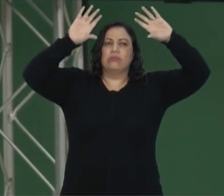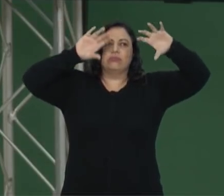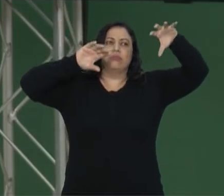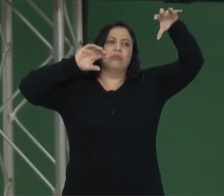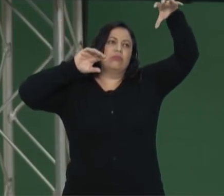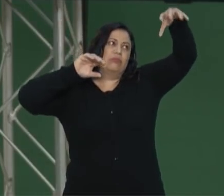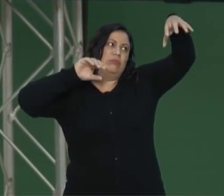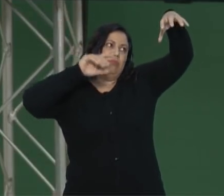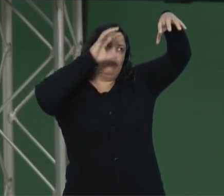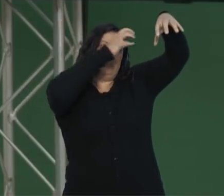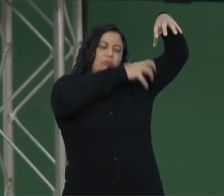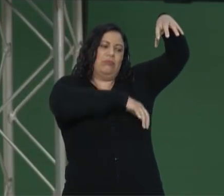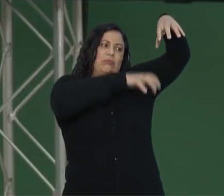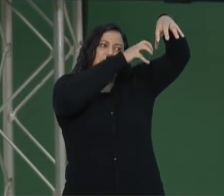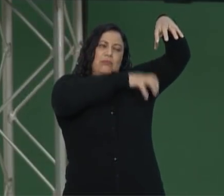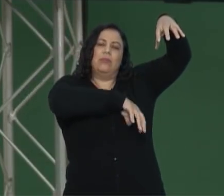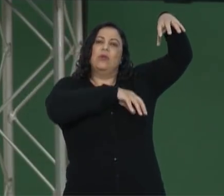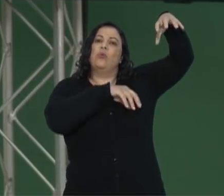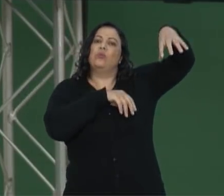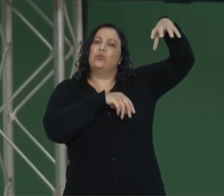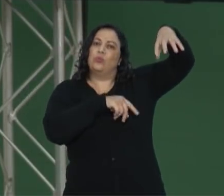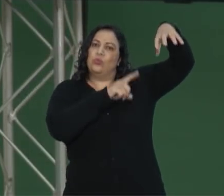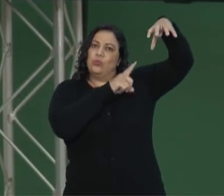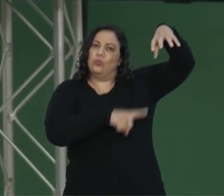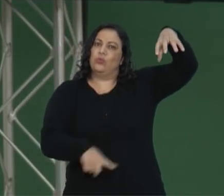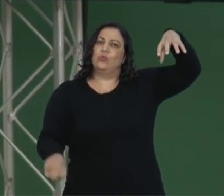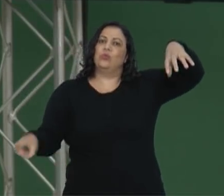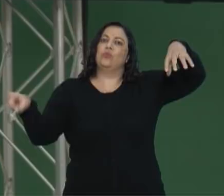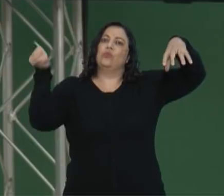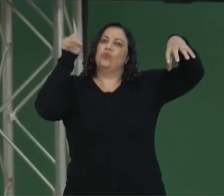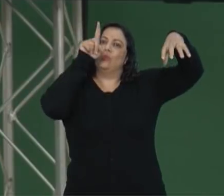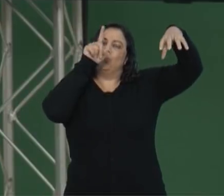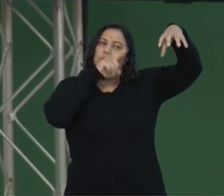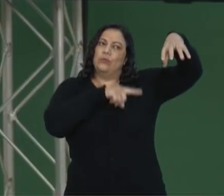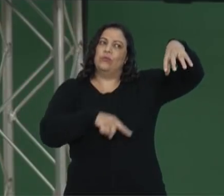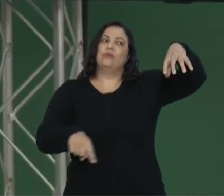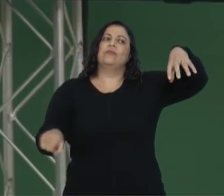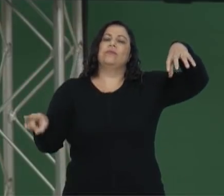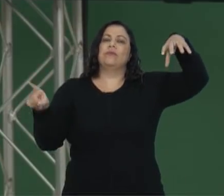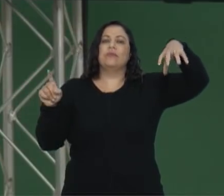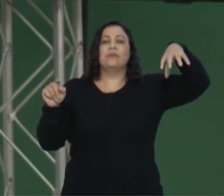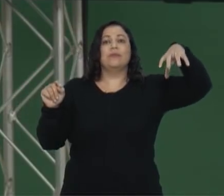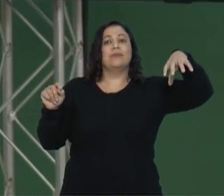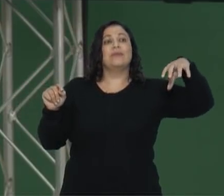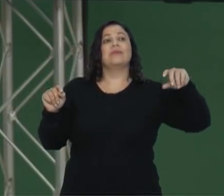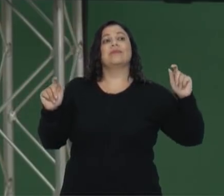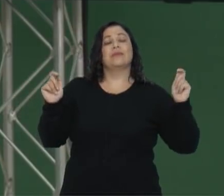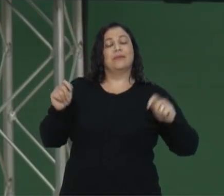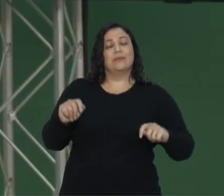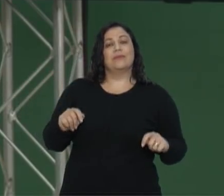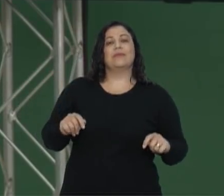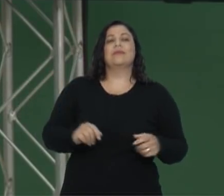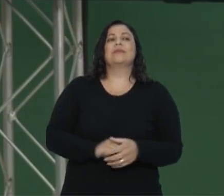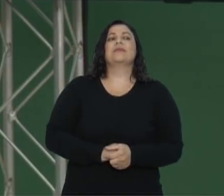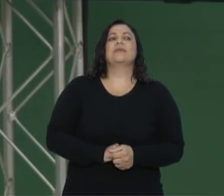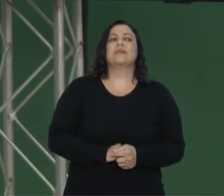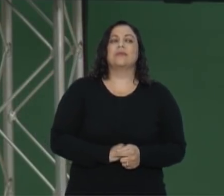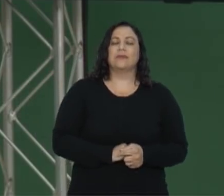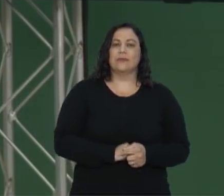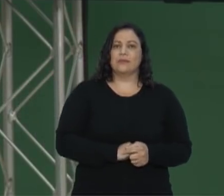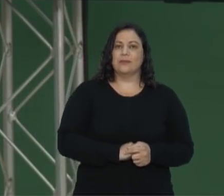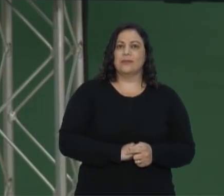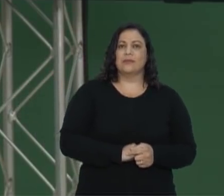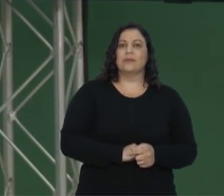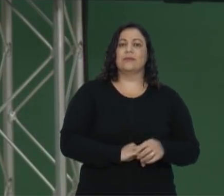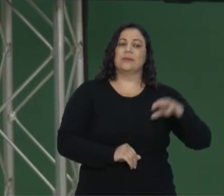vai precipitar em forma de chuva ou de neve, vai cair, né? Então vai cair a chuva, ela